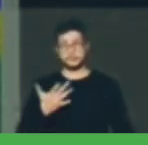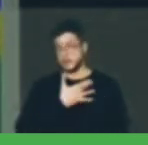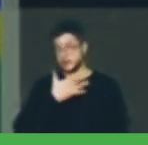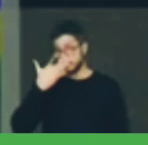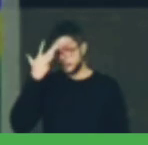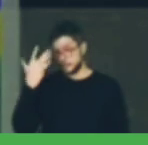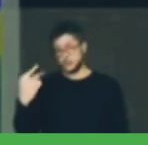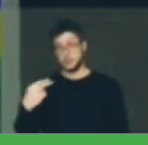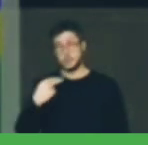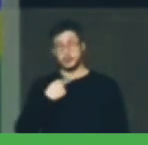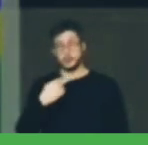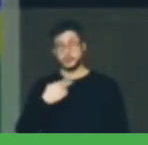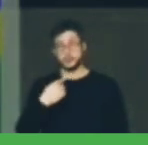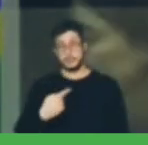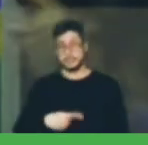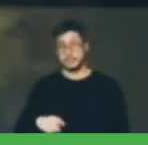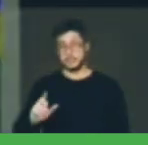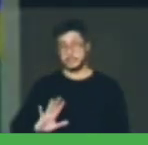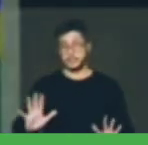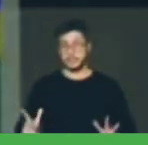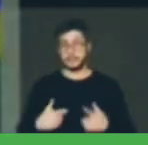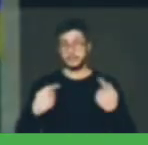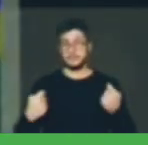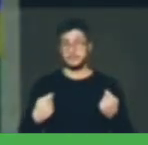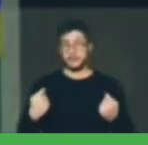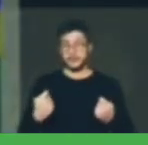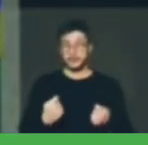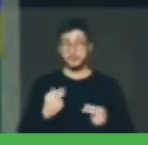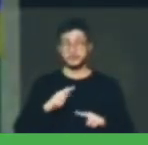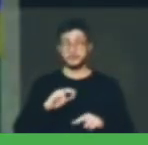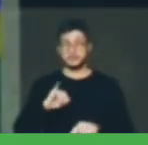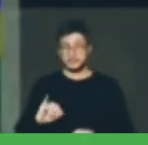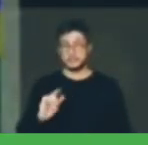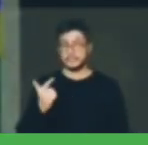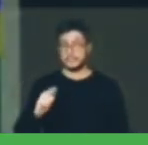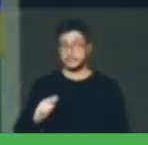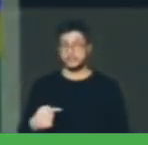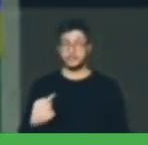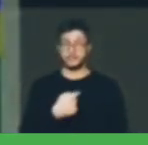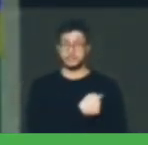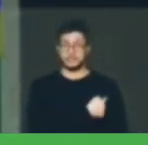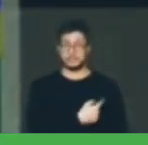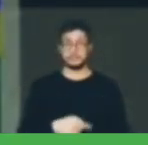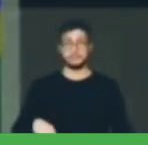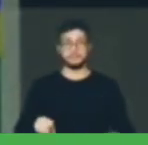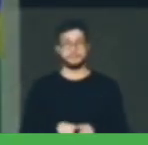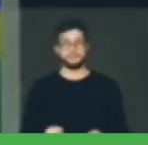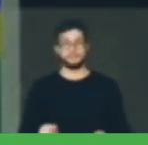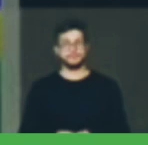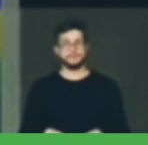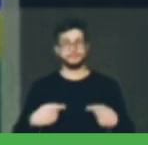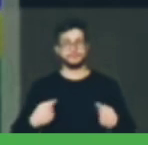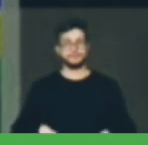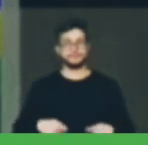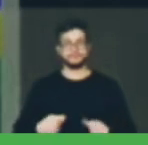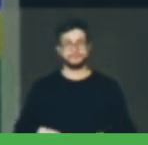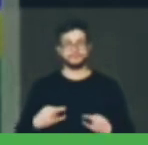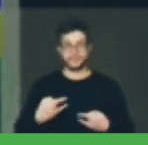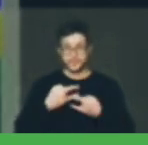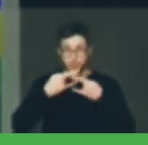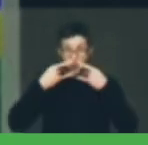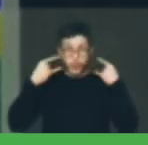eventos sem estarem vacinadas. As pessoas tinham que ficar usando aquela